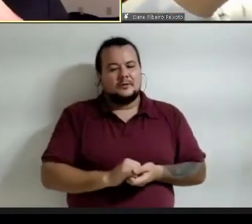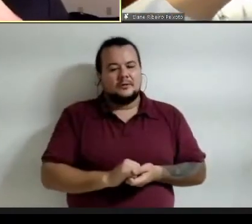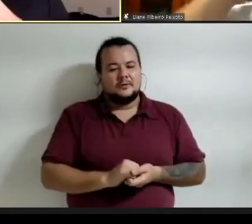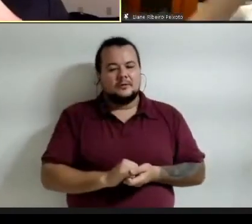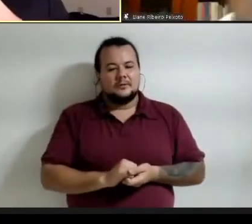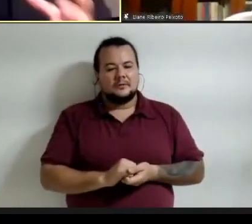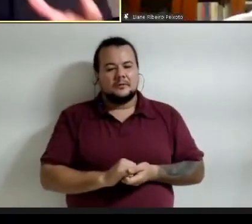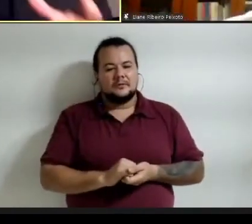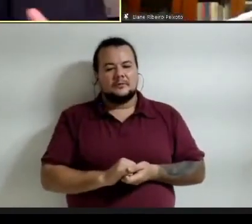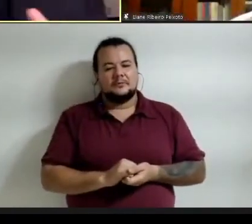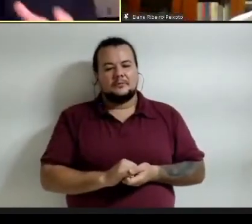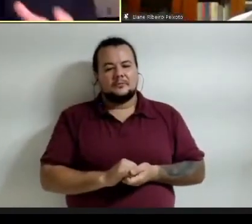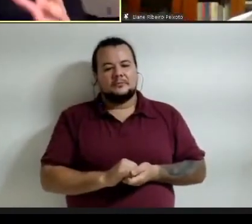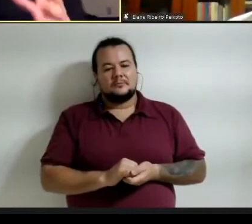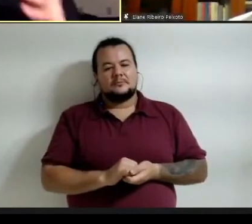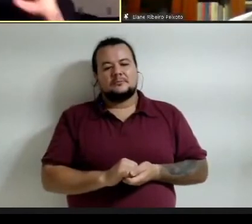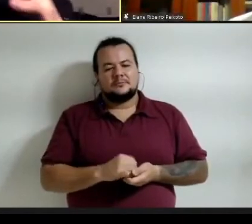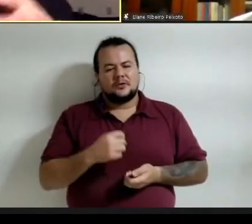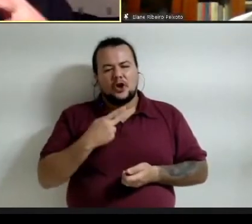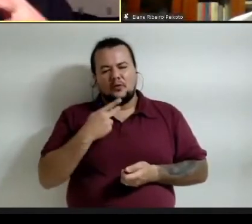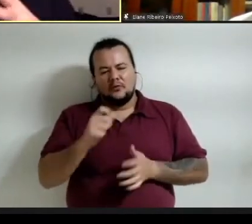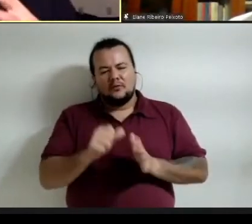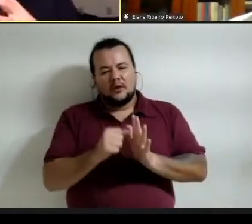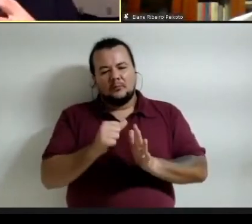Eu vou comentar nesse primeiro.